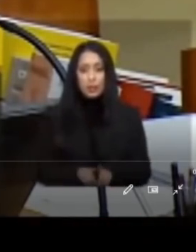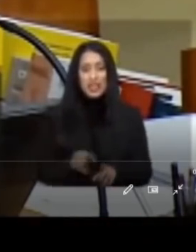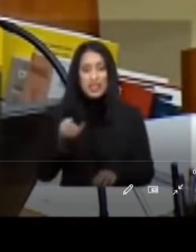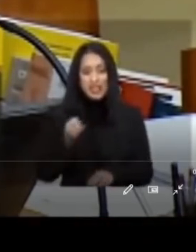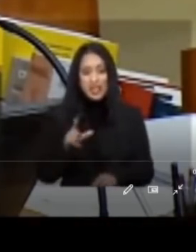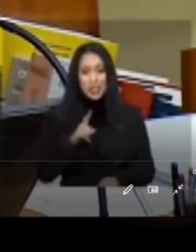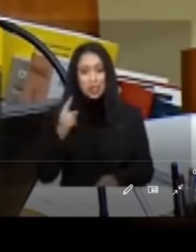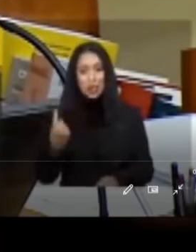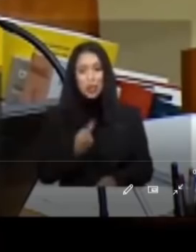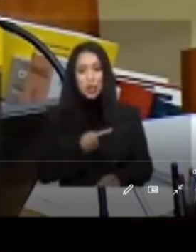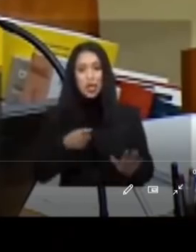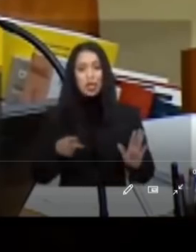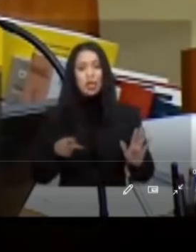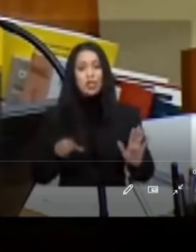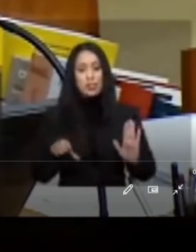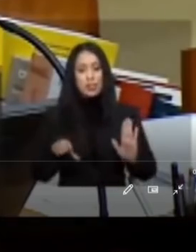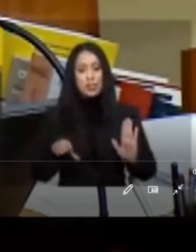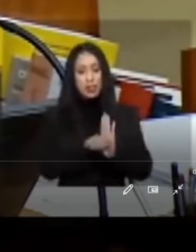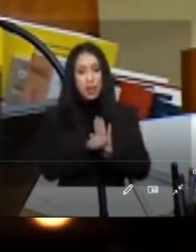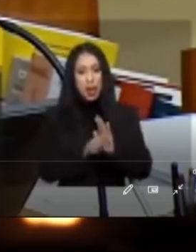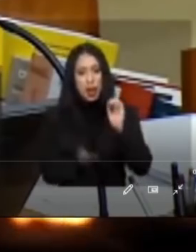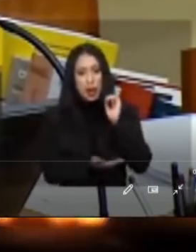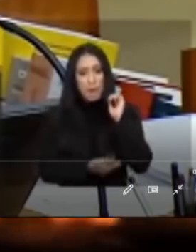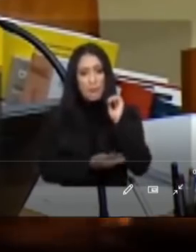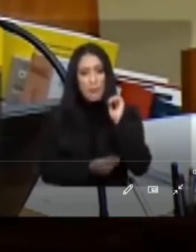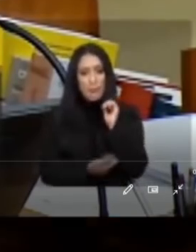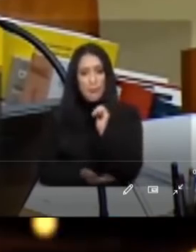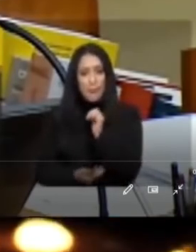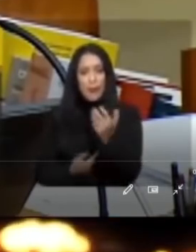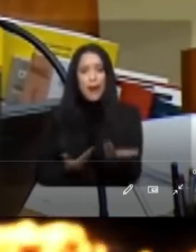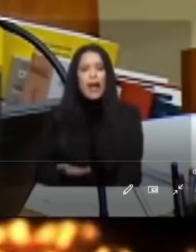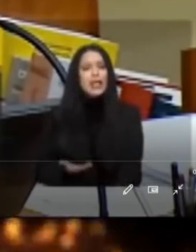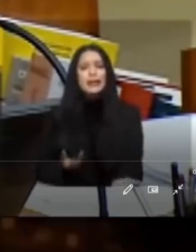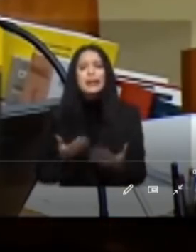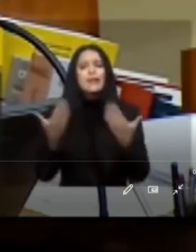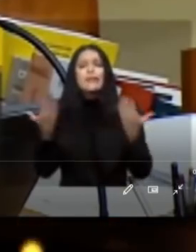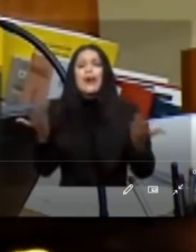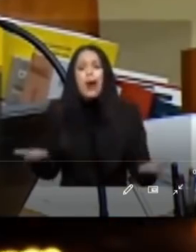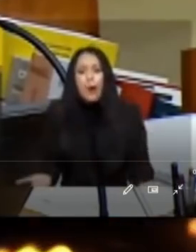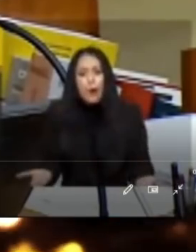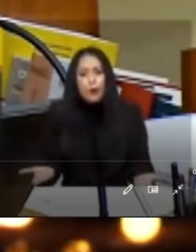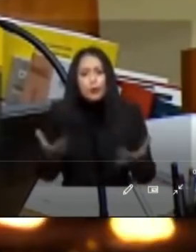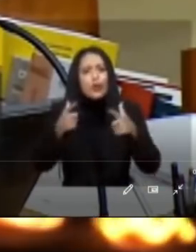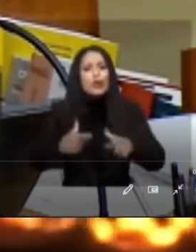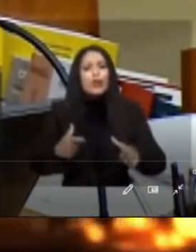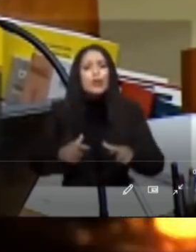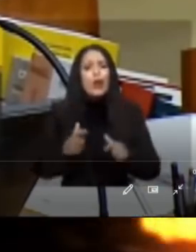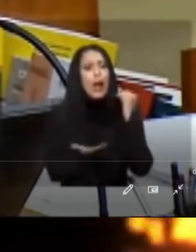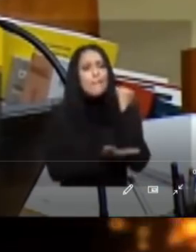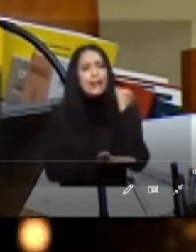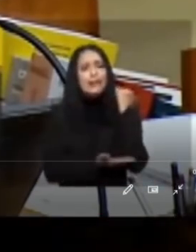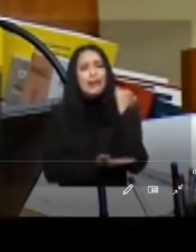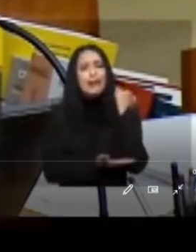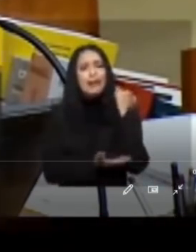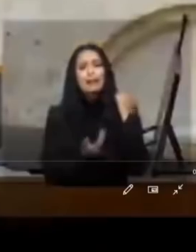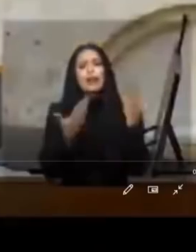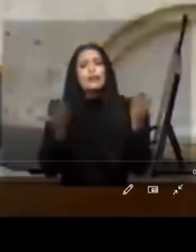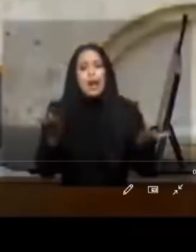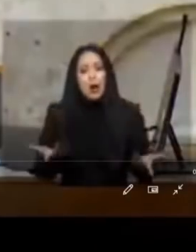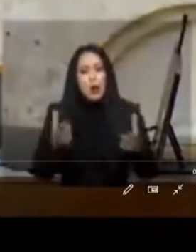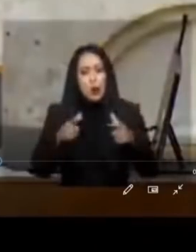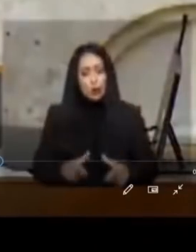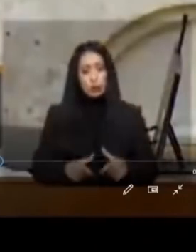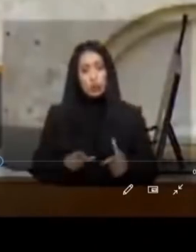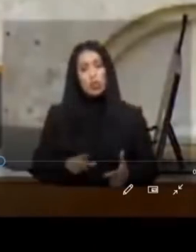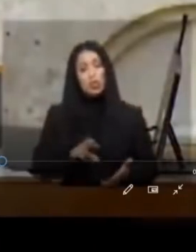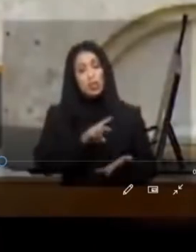ilegalmente As madeiras a pergunta que fica para onde estão indo essas madeiras e fui Os relatos que